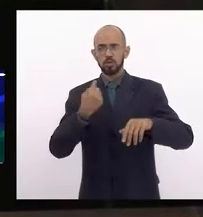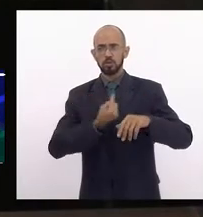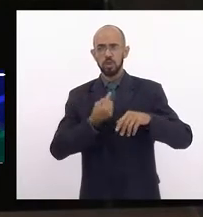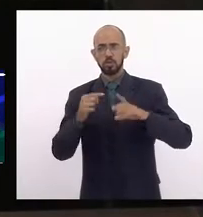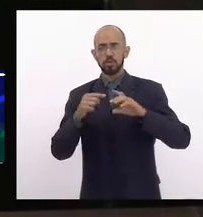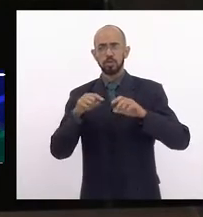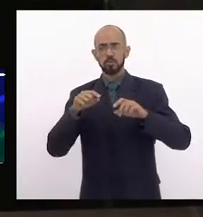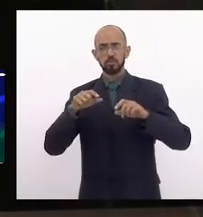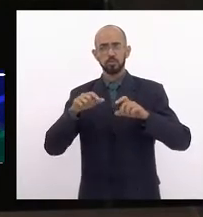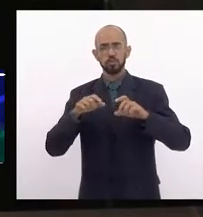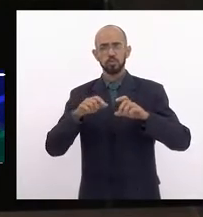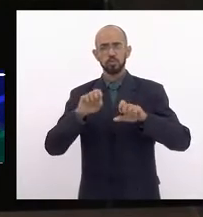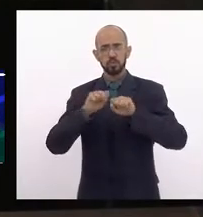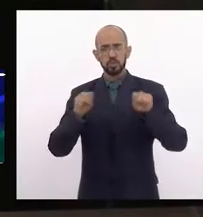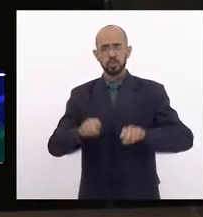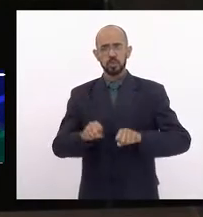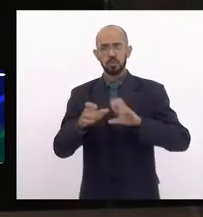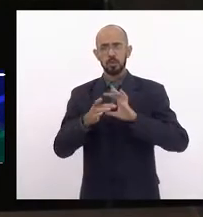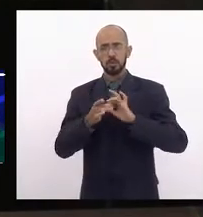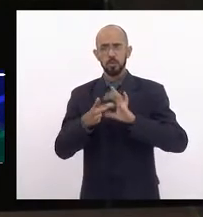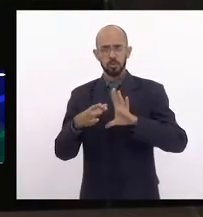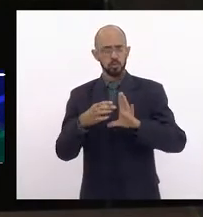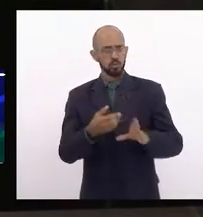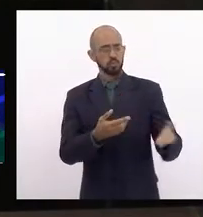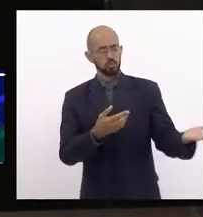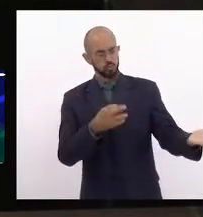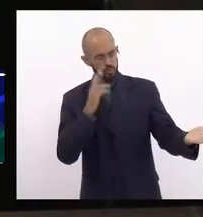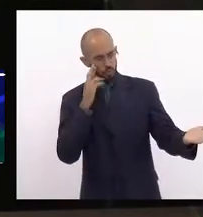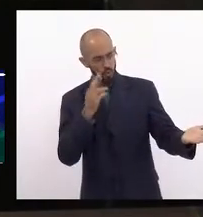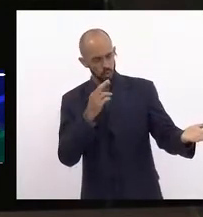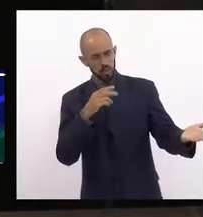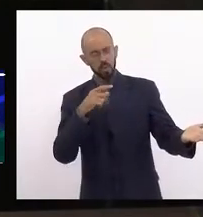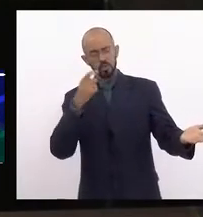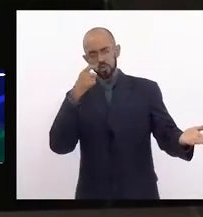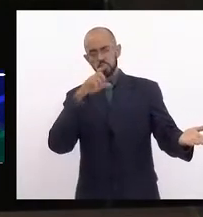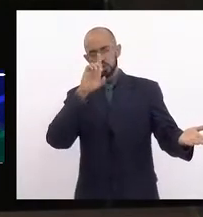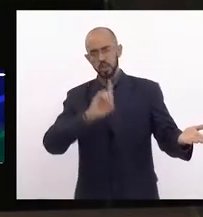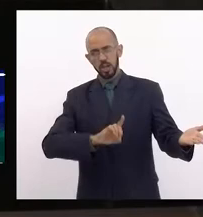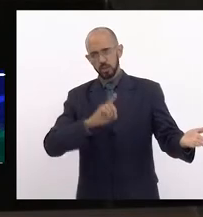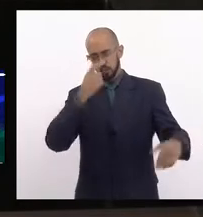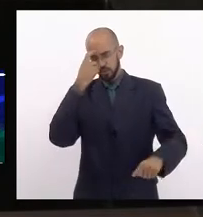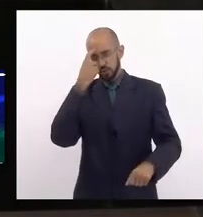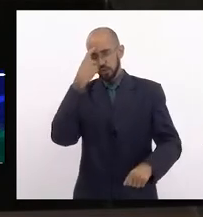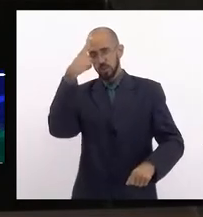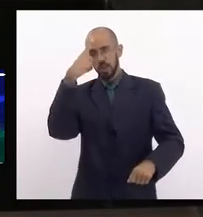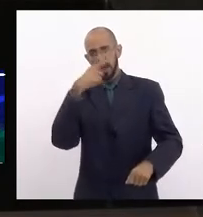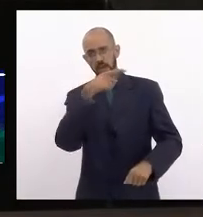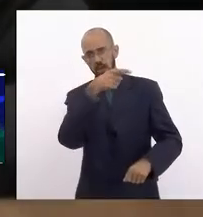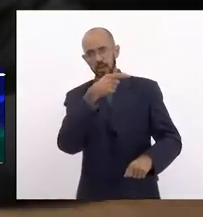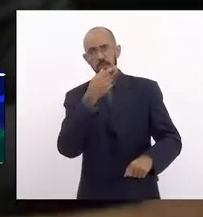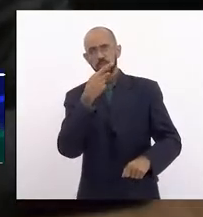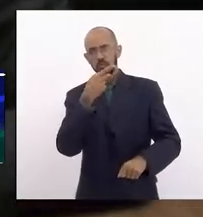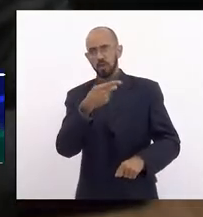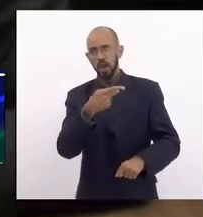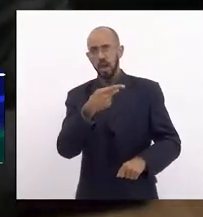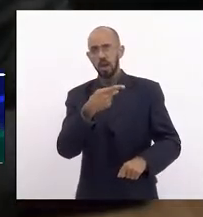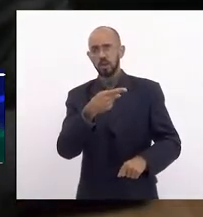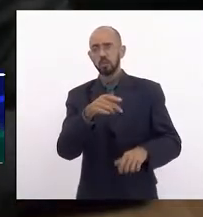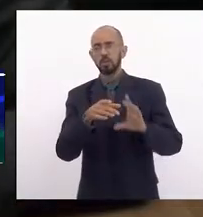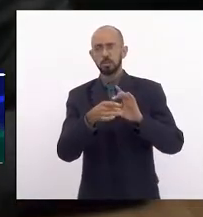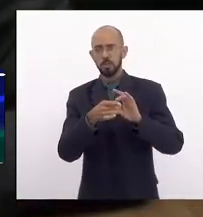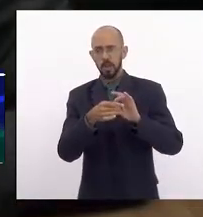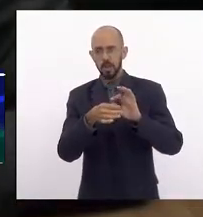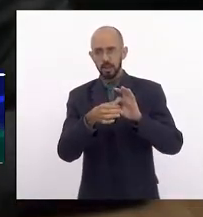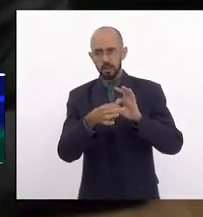democracia o senhor teve direito de expressar seu pensamento com toda a liberdade e justiça e eu